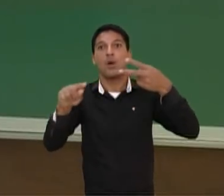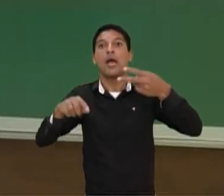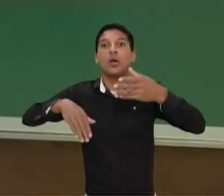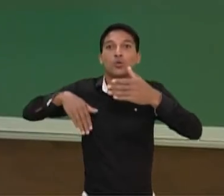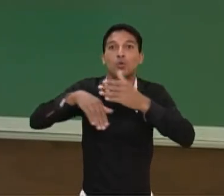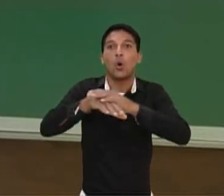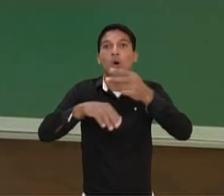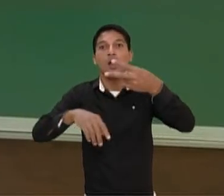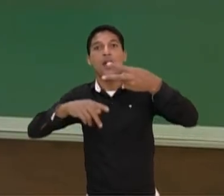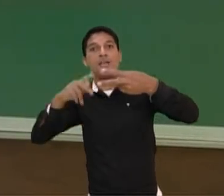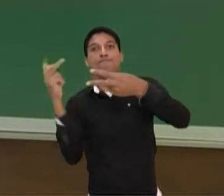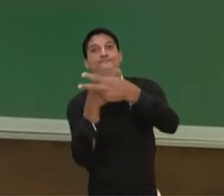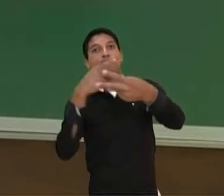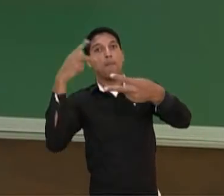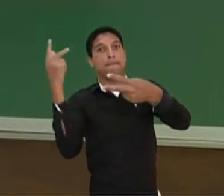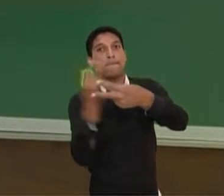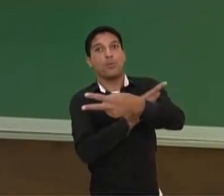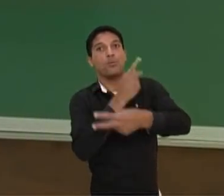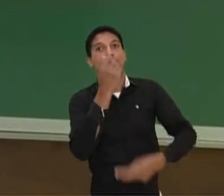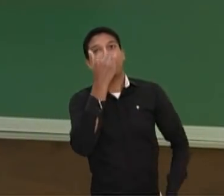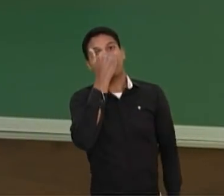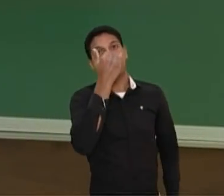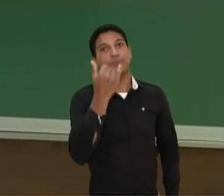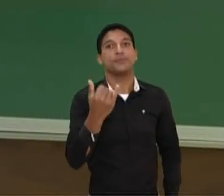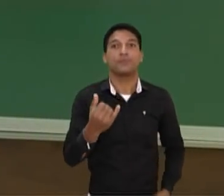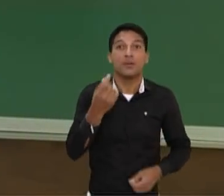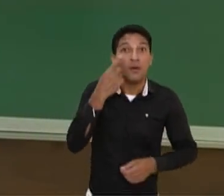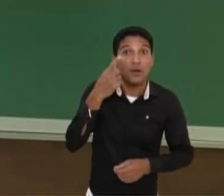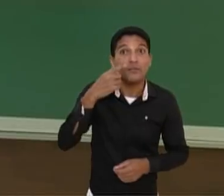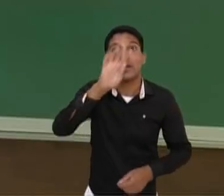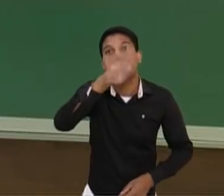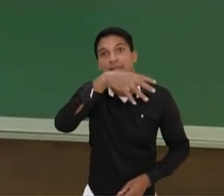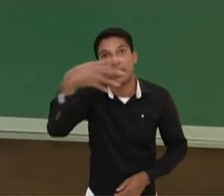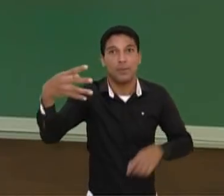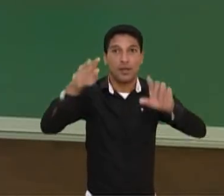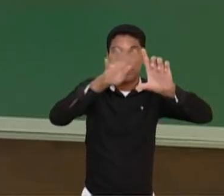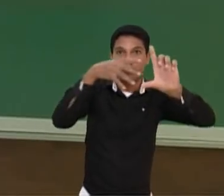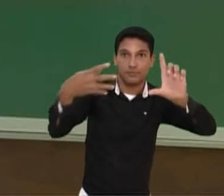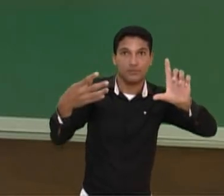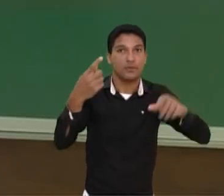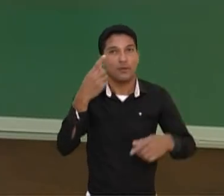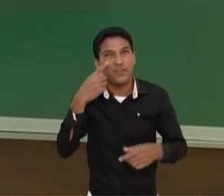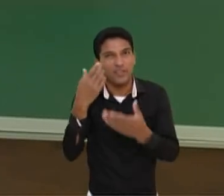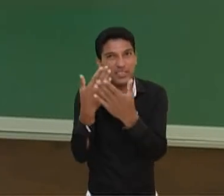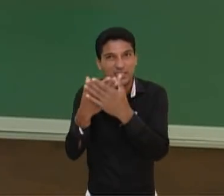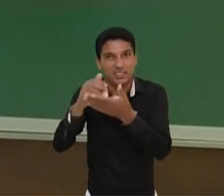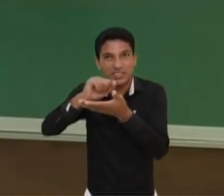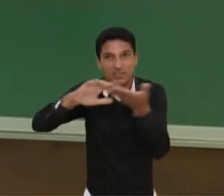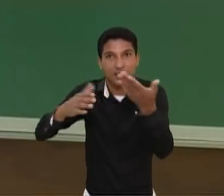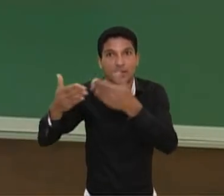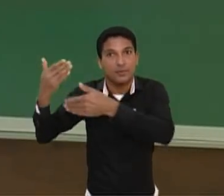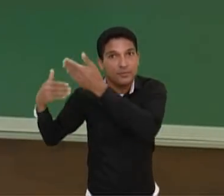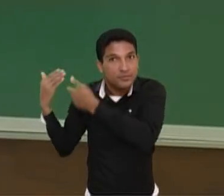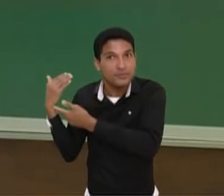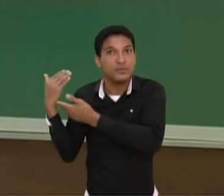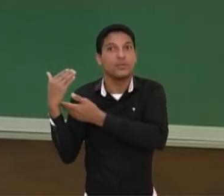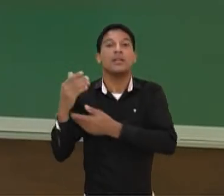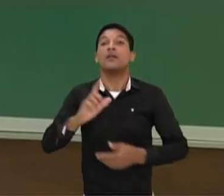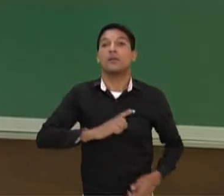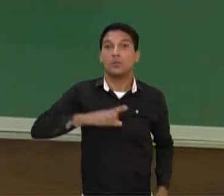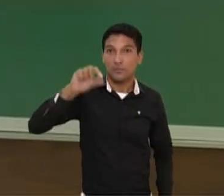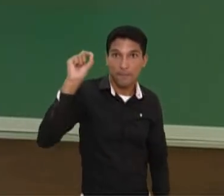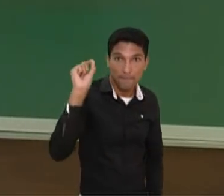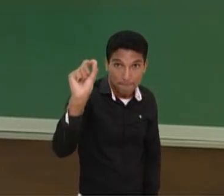tá? Vamos dar uma olhadinha aqui na tabela que vocês viram lá no exercício anterior, onde nós sabemos que temos o